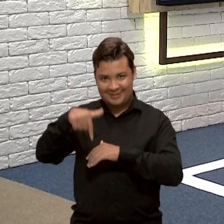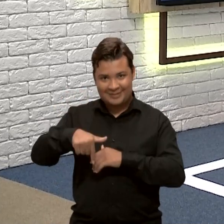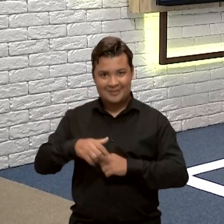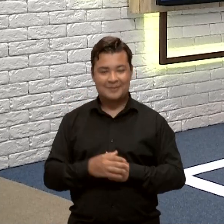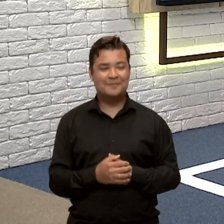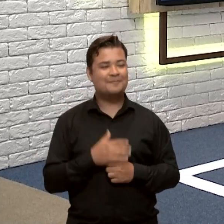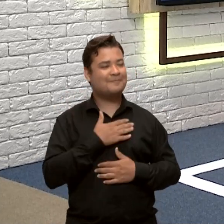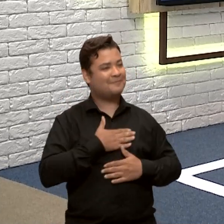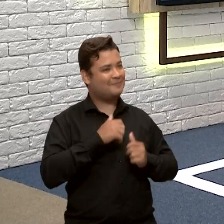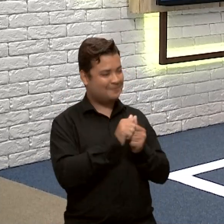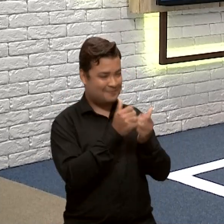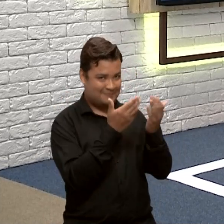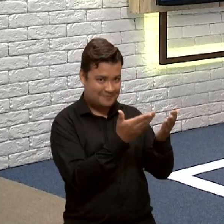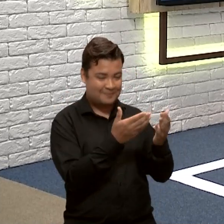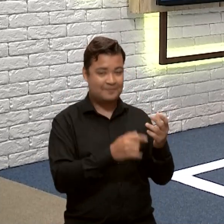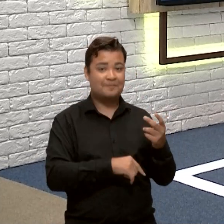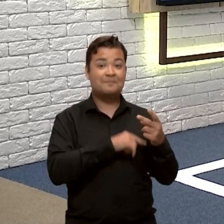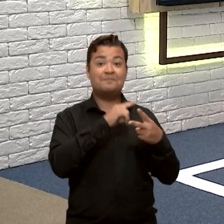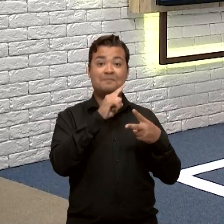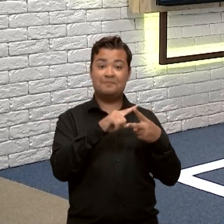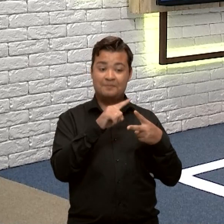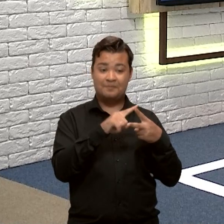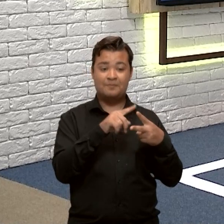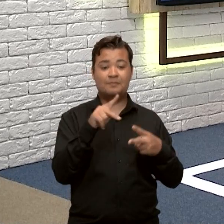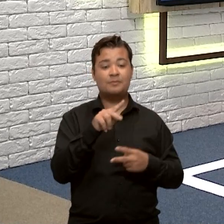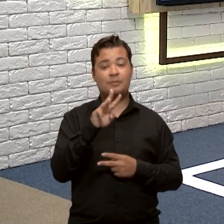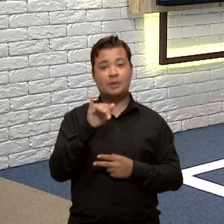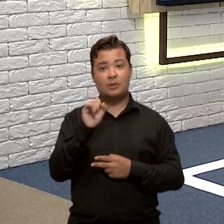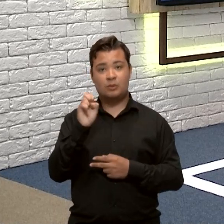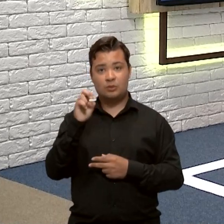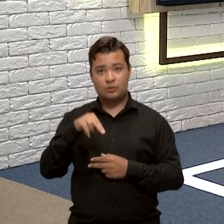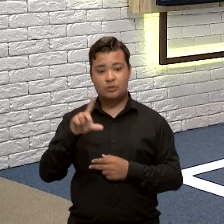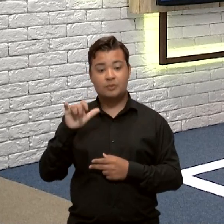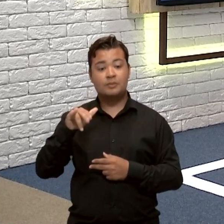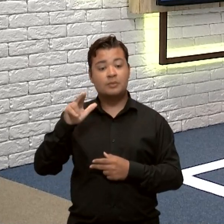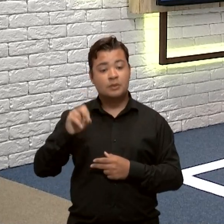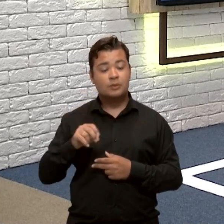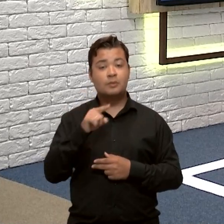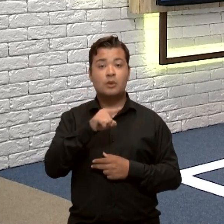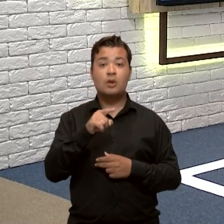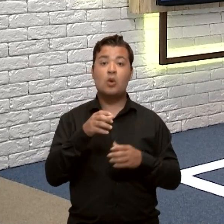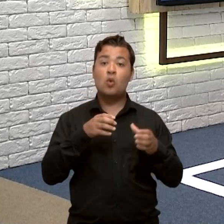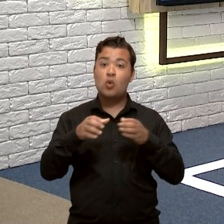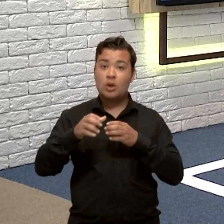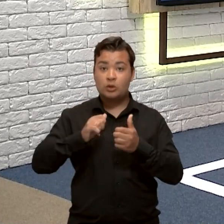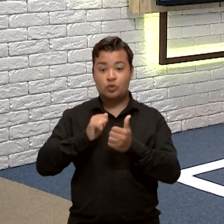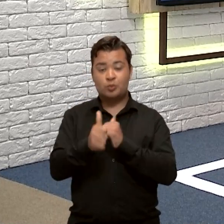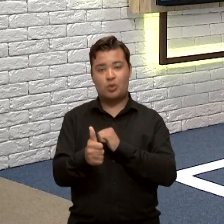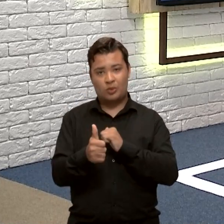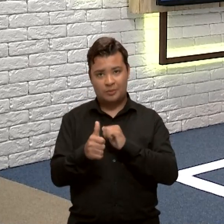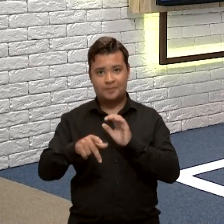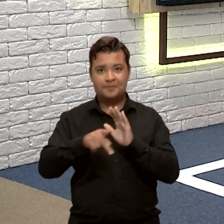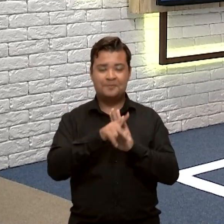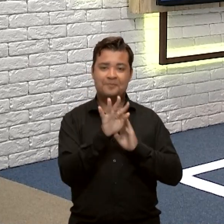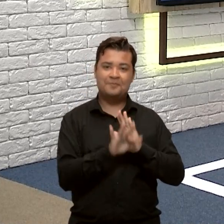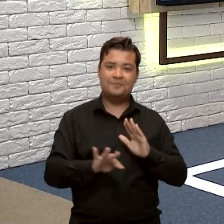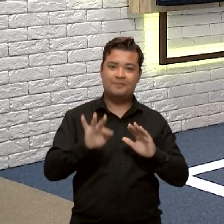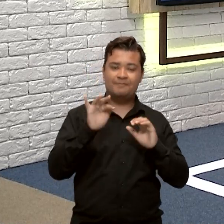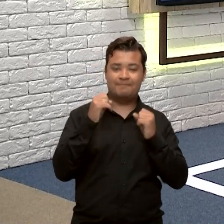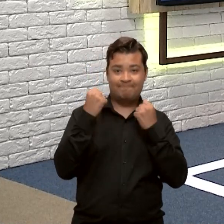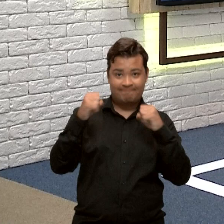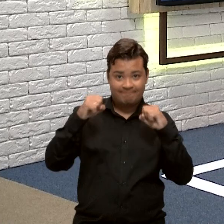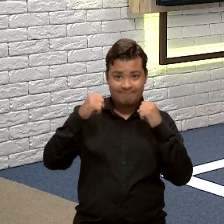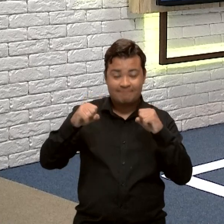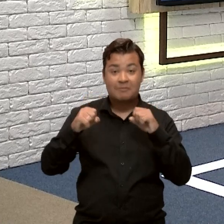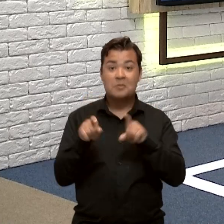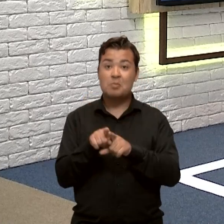nosso. E a gente recebe também o professor Wilson Lino. Ele é coordenador de esportes da Faculdade de Educação Física e